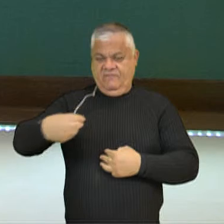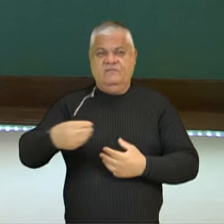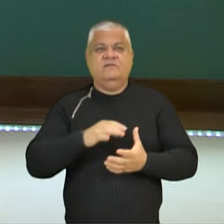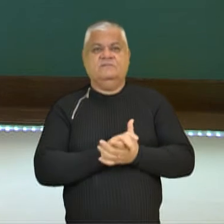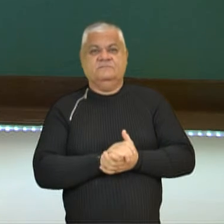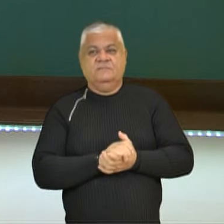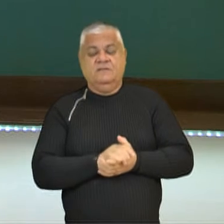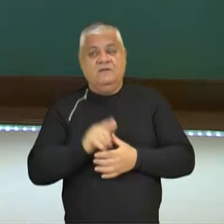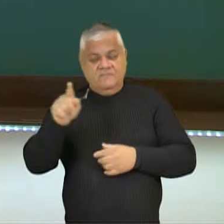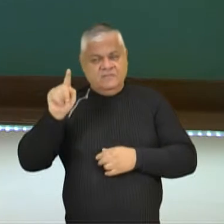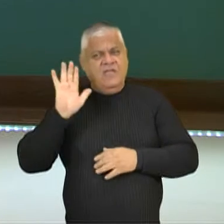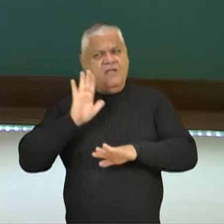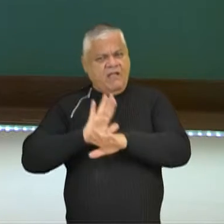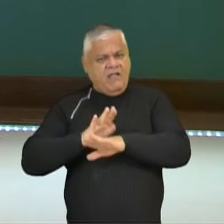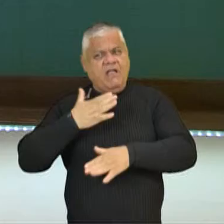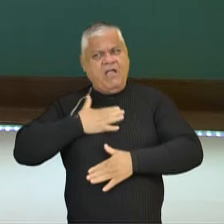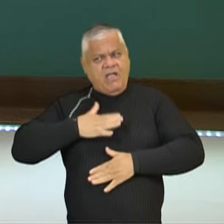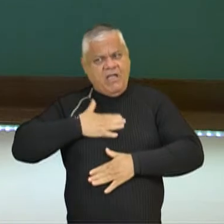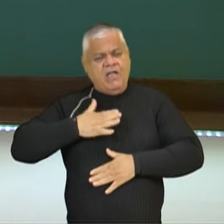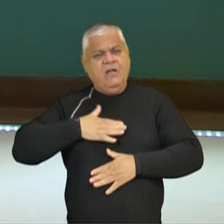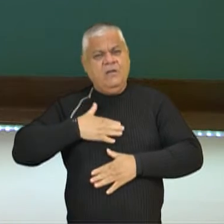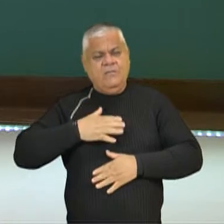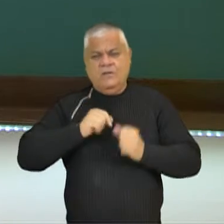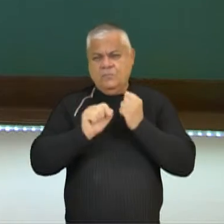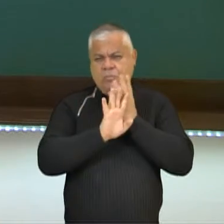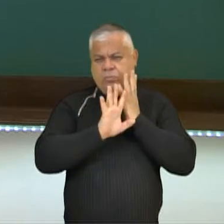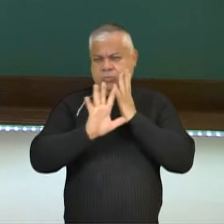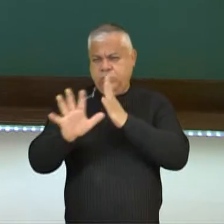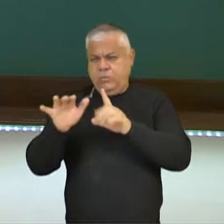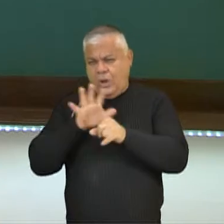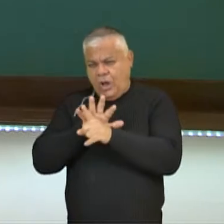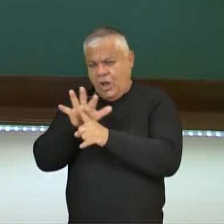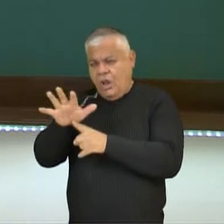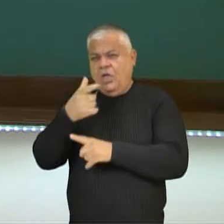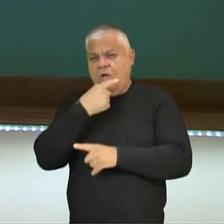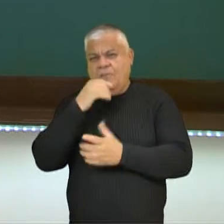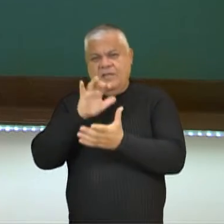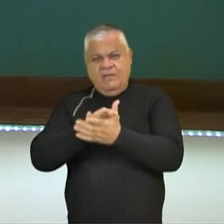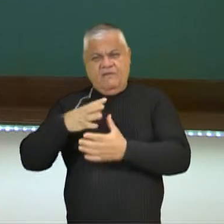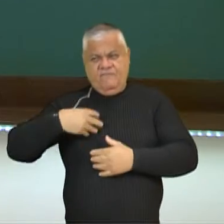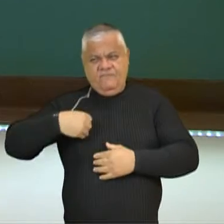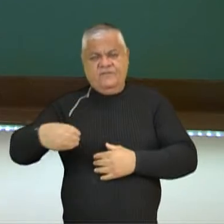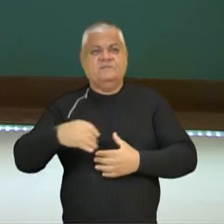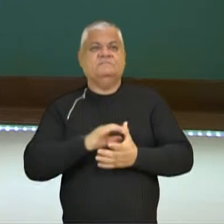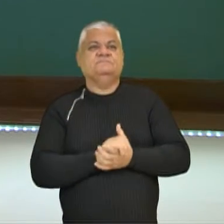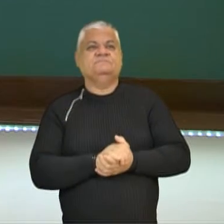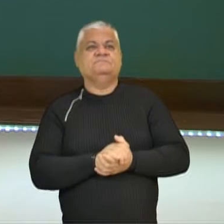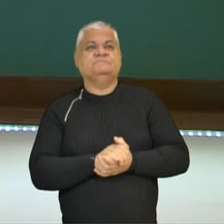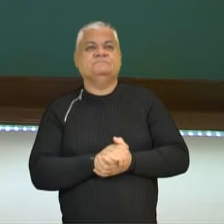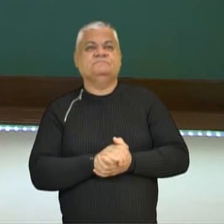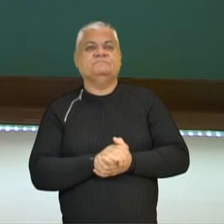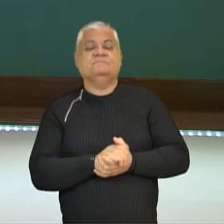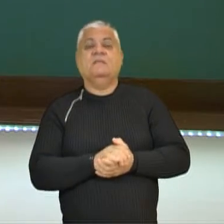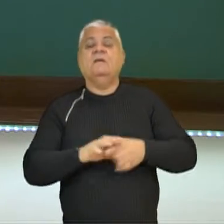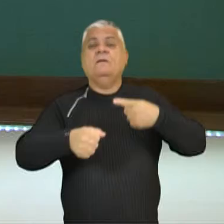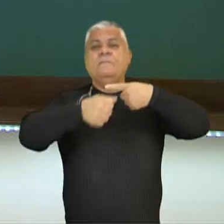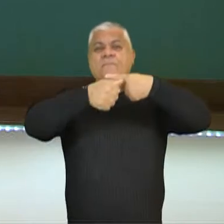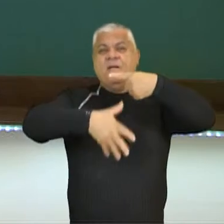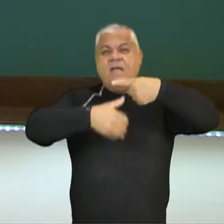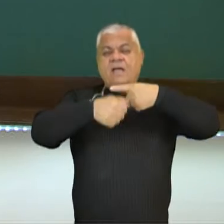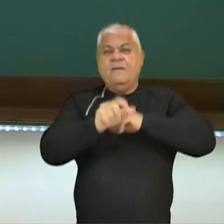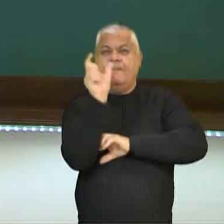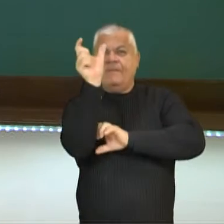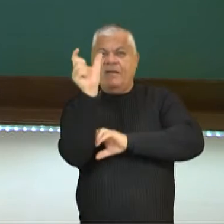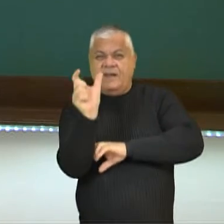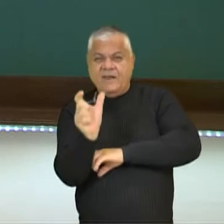você menos esperar, vão surgir vários candidatos, e ela vai ter vários filhos. Vamos aqui então para o glossário aqui,